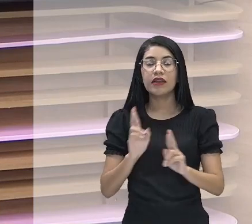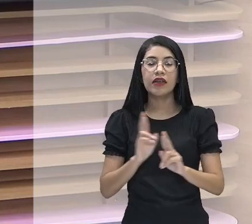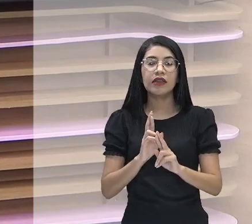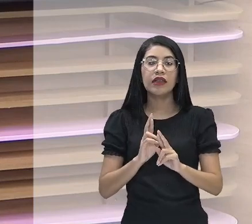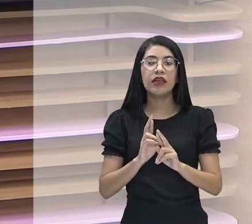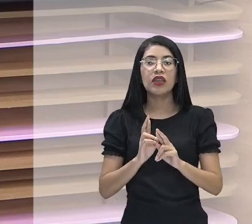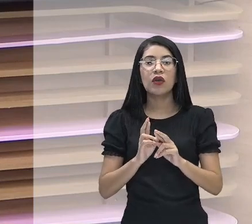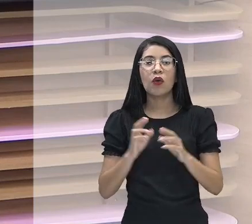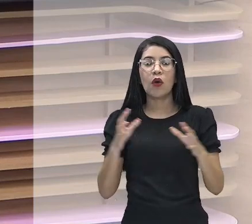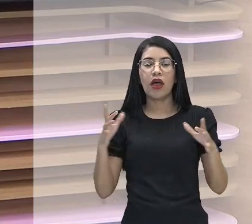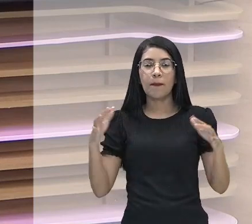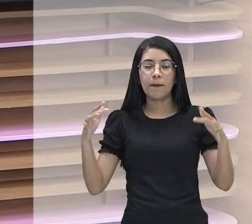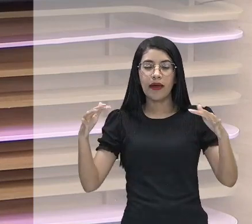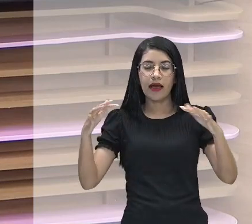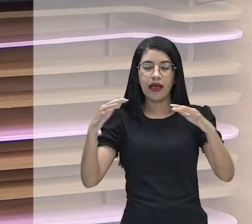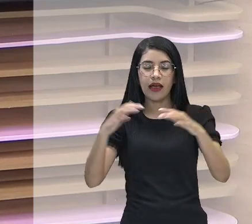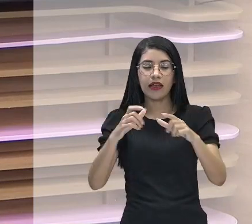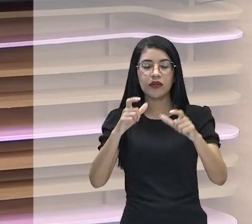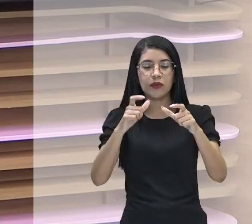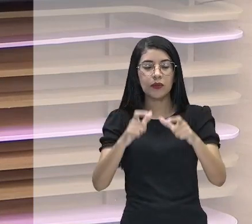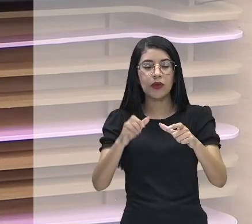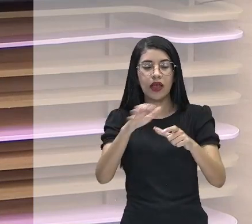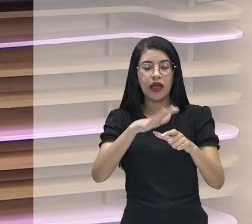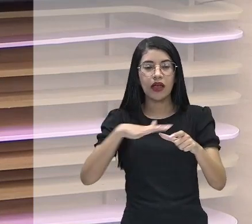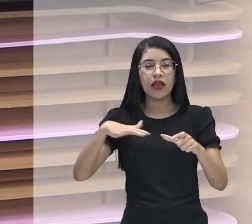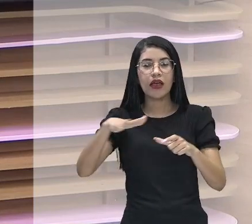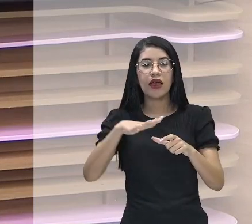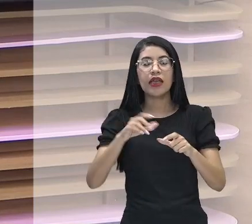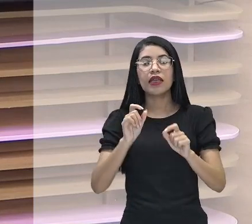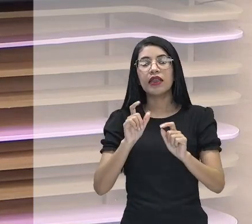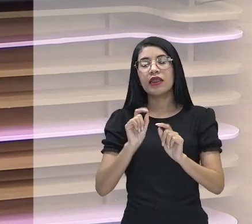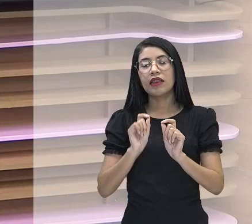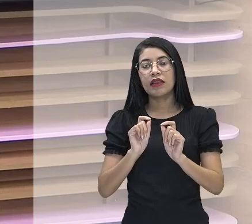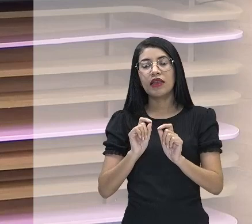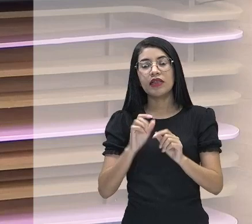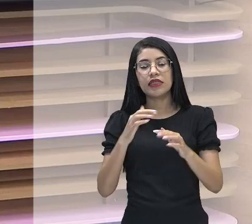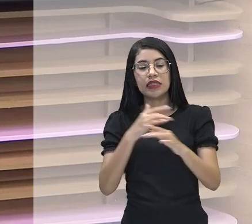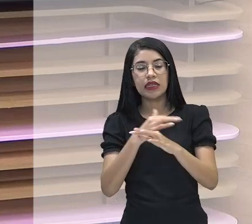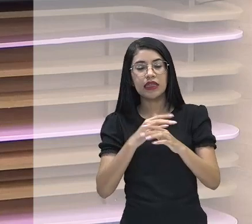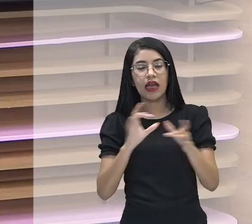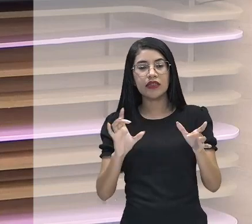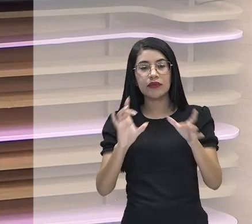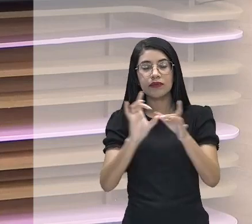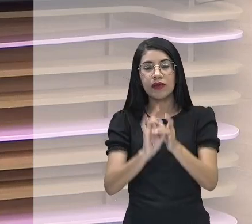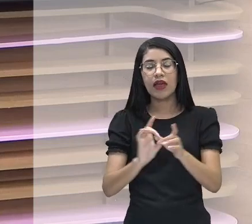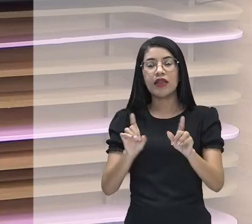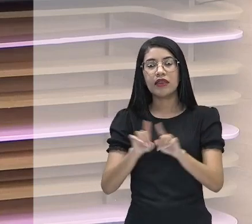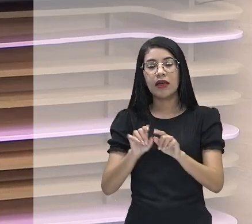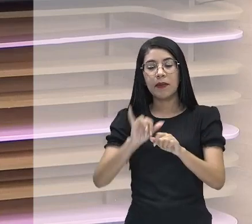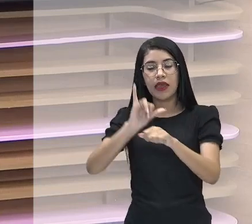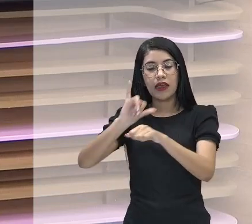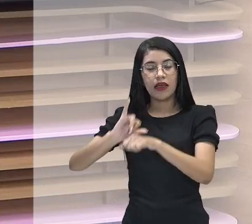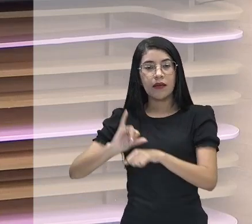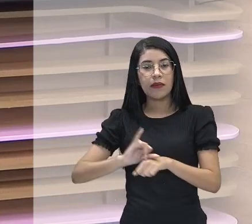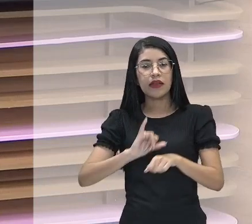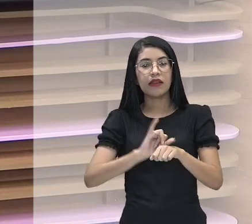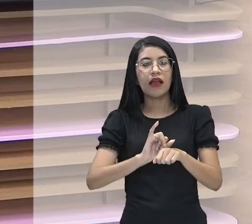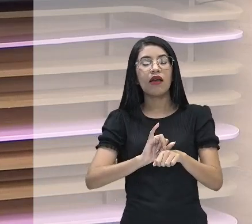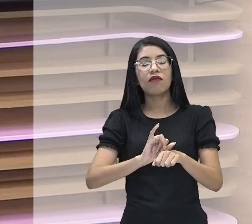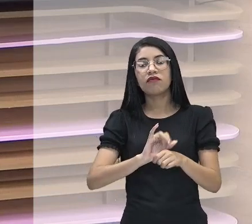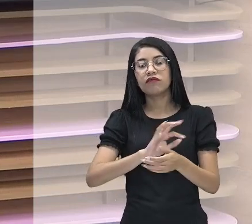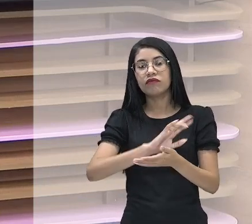aglomerações urbanas né que envolve aí a integração de cidades eh das capitais com as áreas